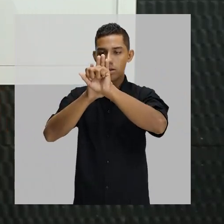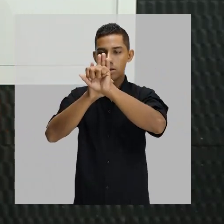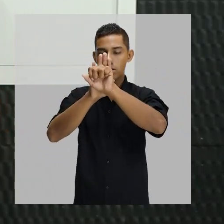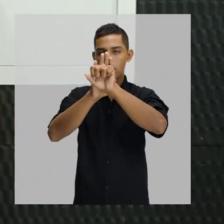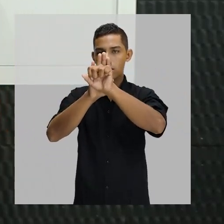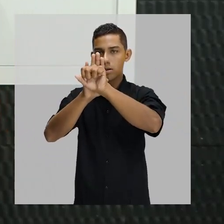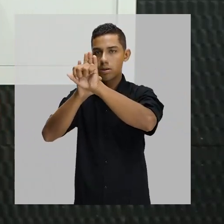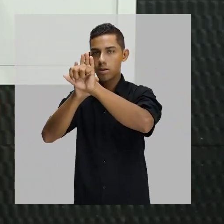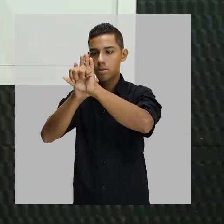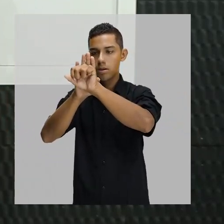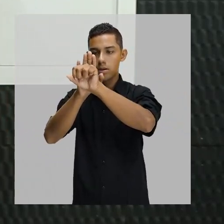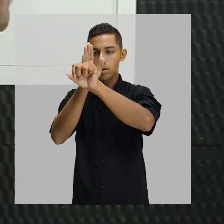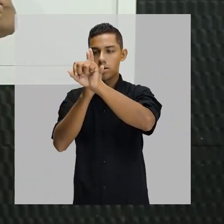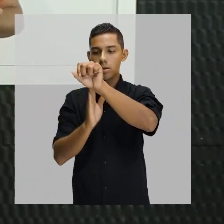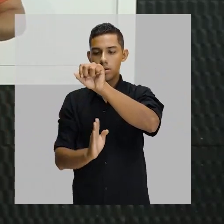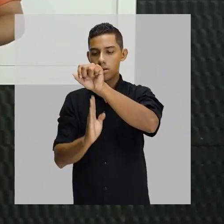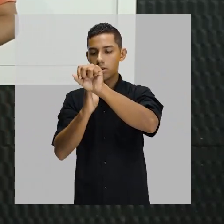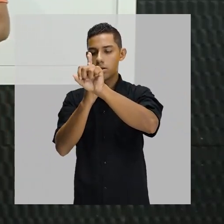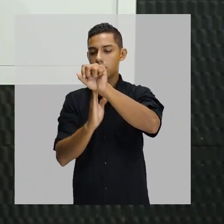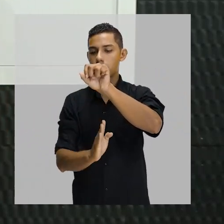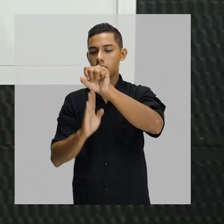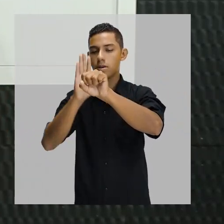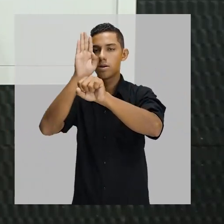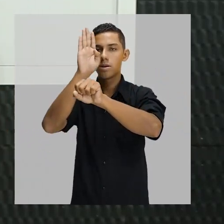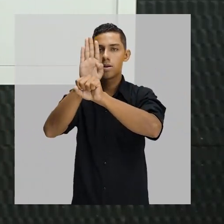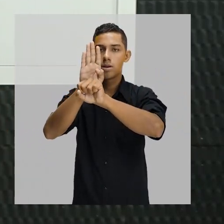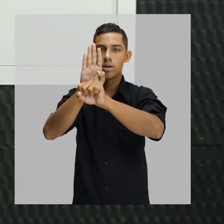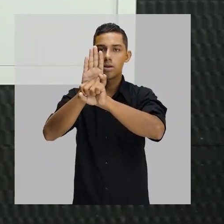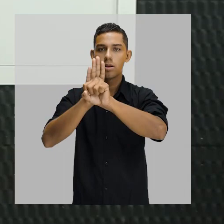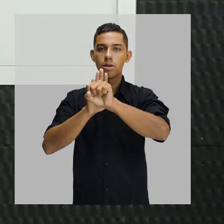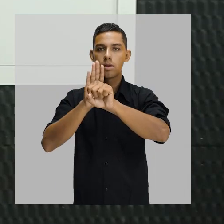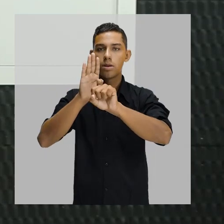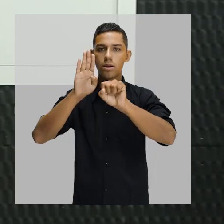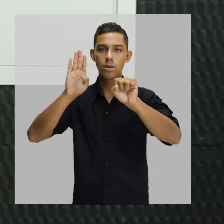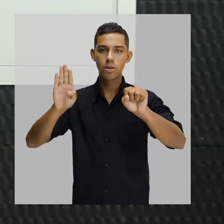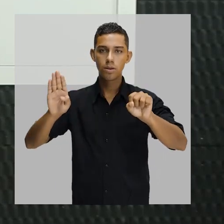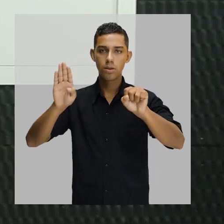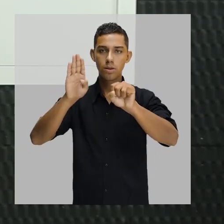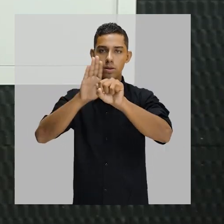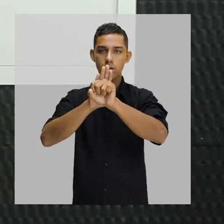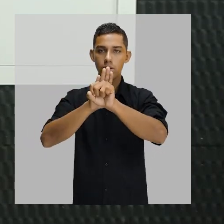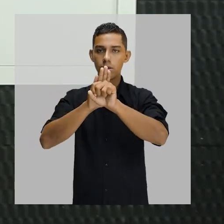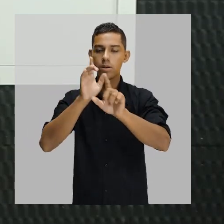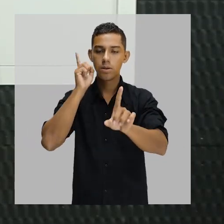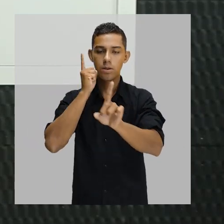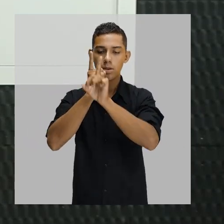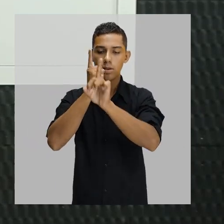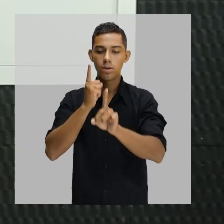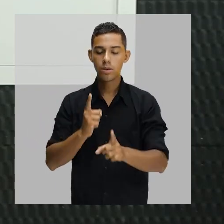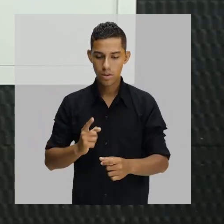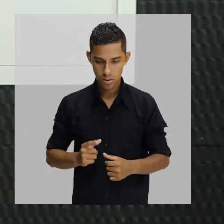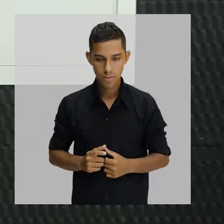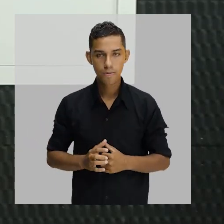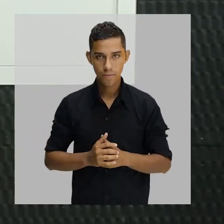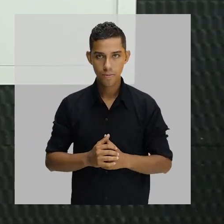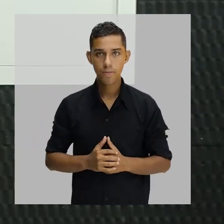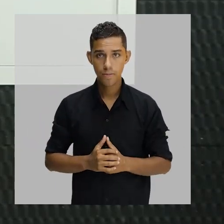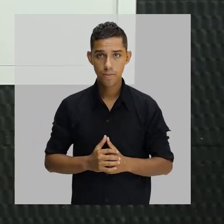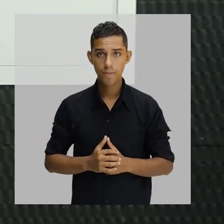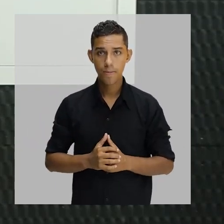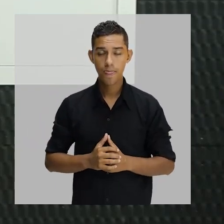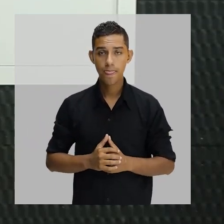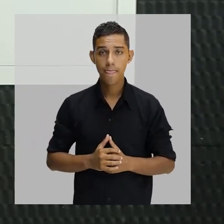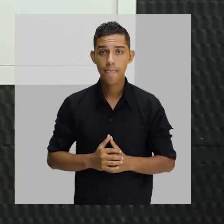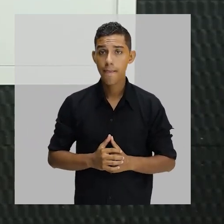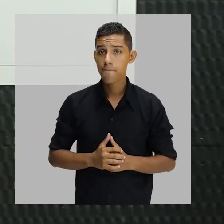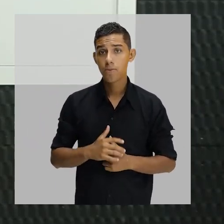ponto. Quando eles ocupam o mesmo ponto, ali ocorreu o encontro, certo? Então